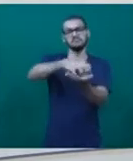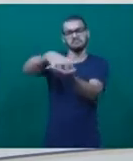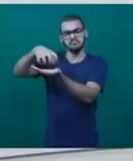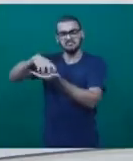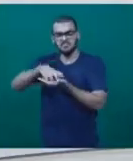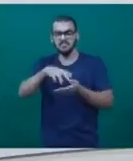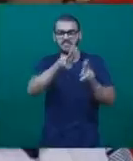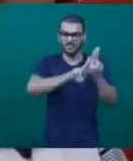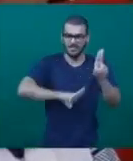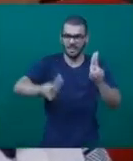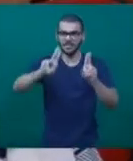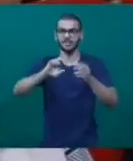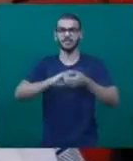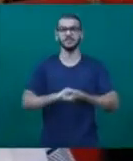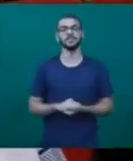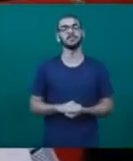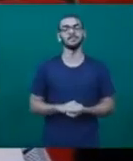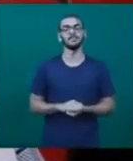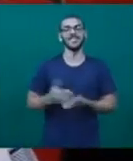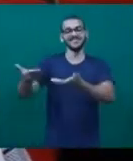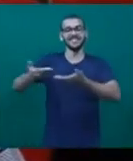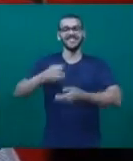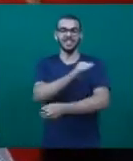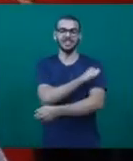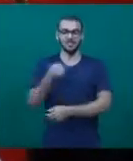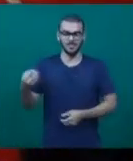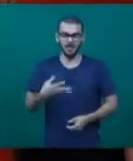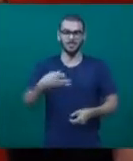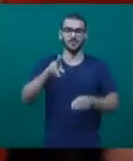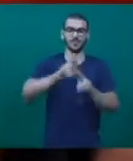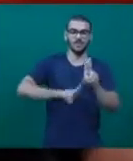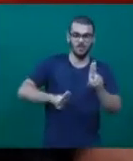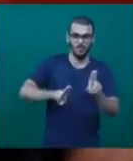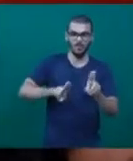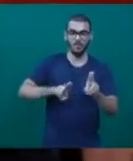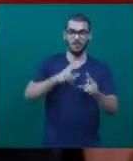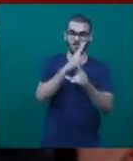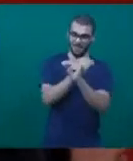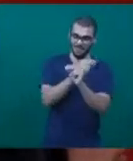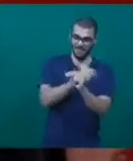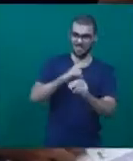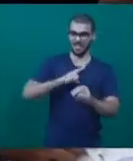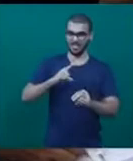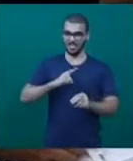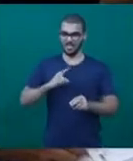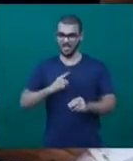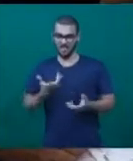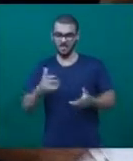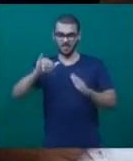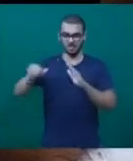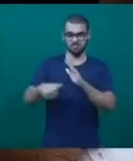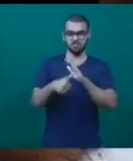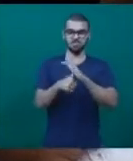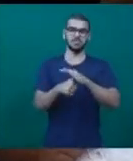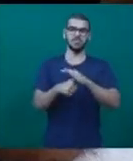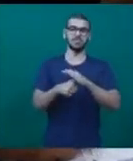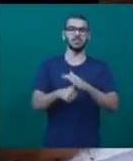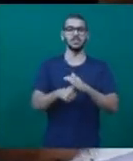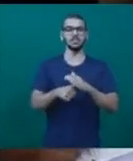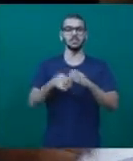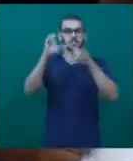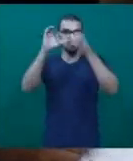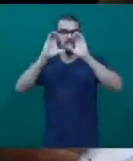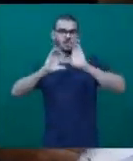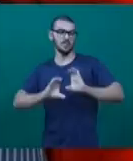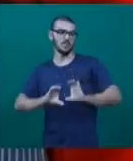da universidade. A recepção aos calouros da UFO Campus Patos de Minas contou com a presença do pró-reitor de graduação,